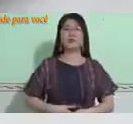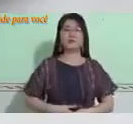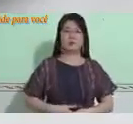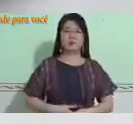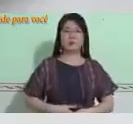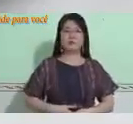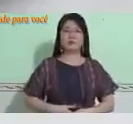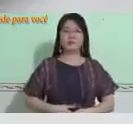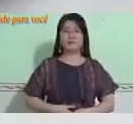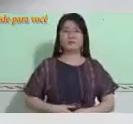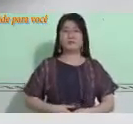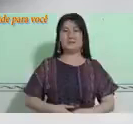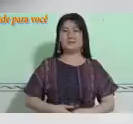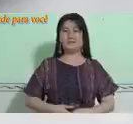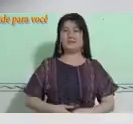totalmente.